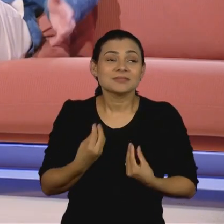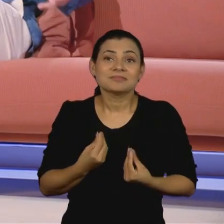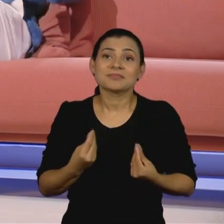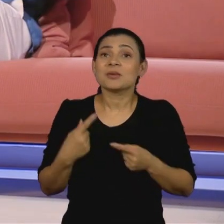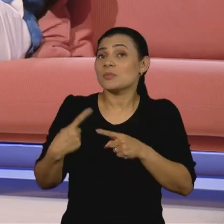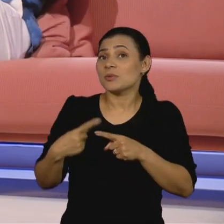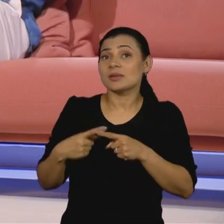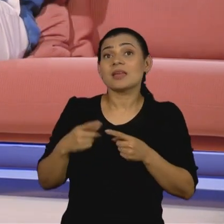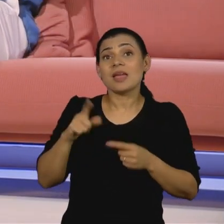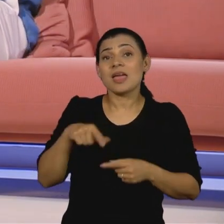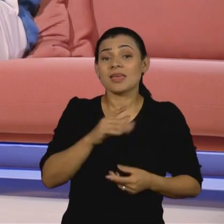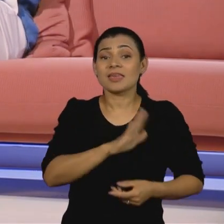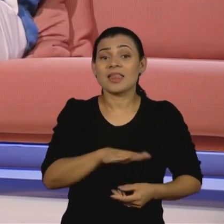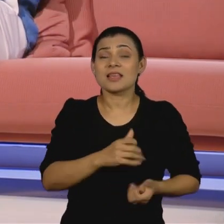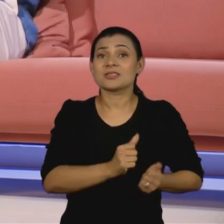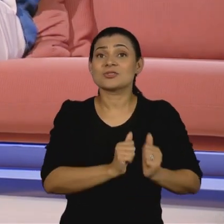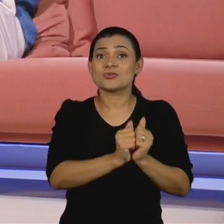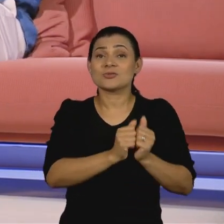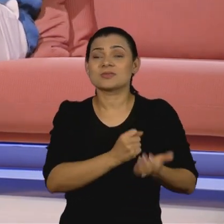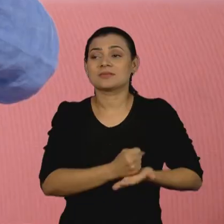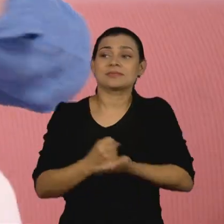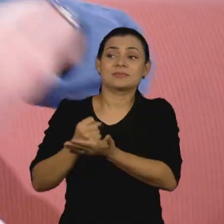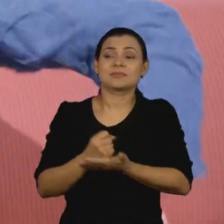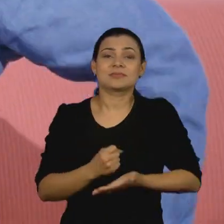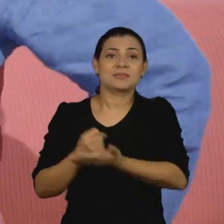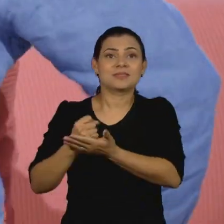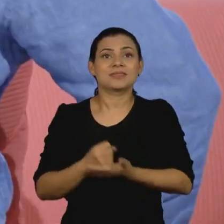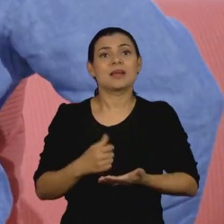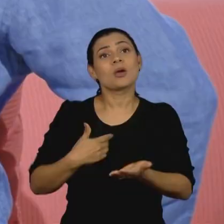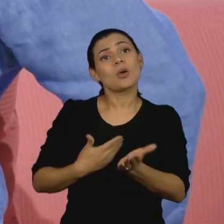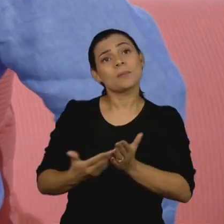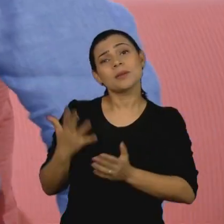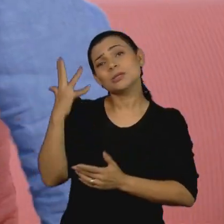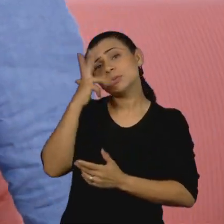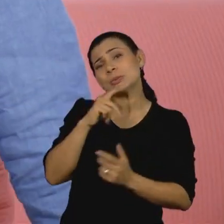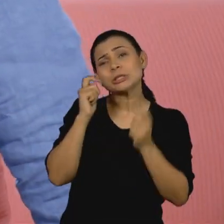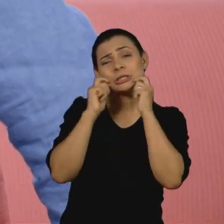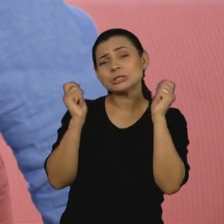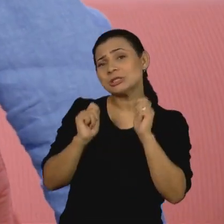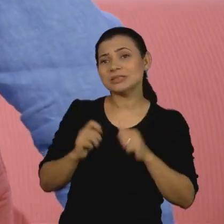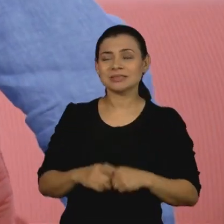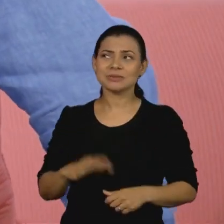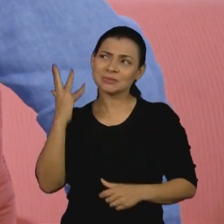Porque vai aquela criança, né? No começo tudo bem, que gracinha e tal.